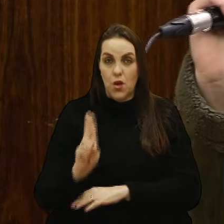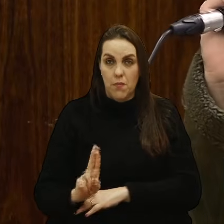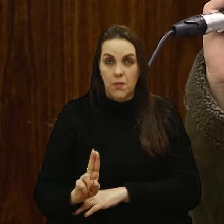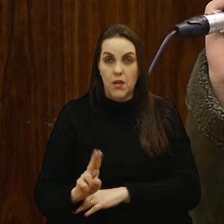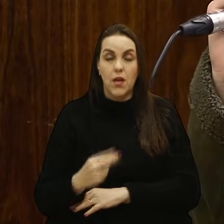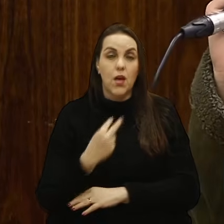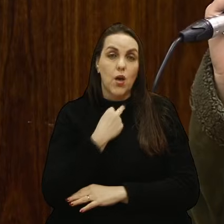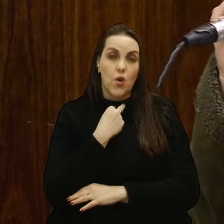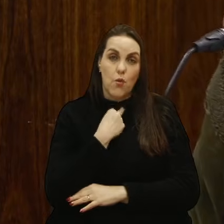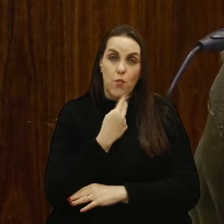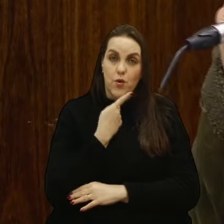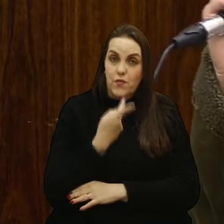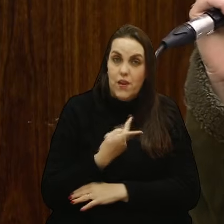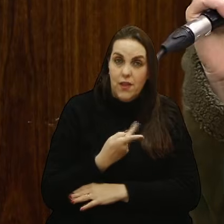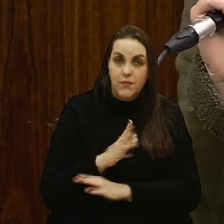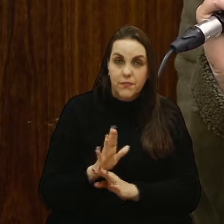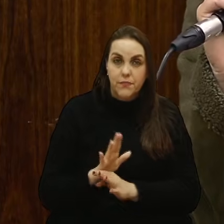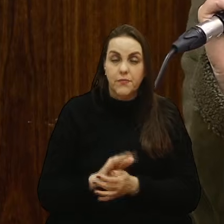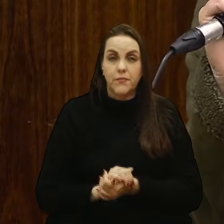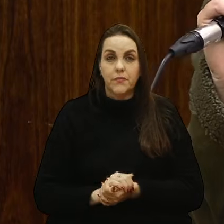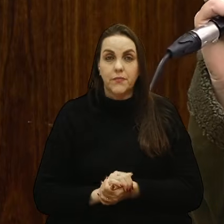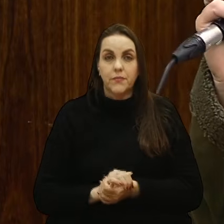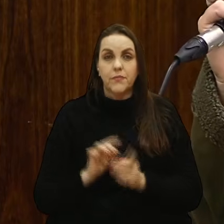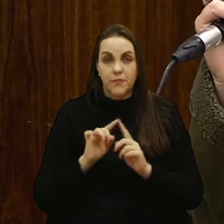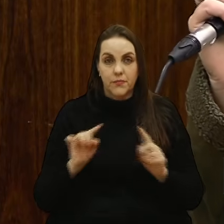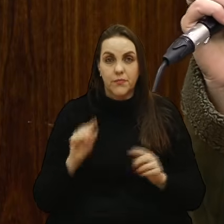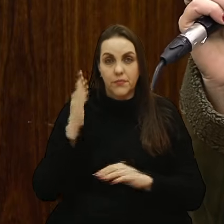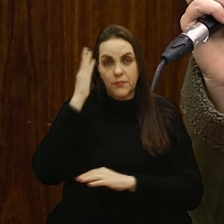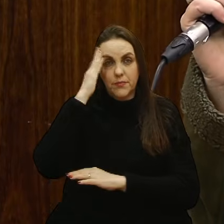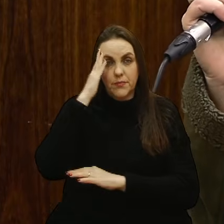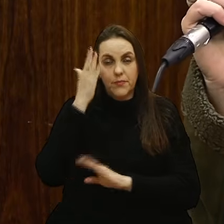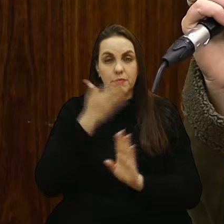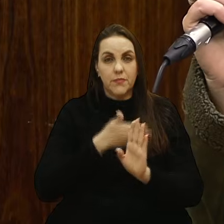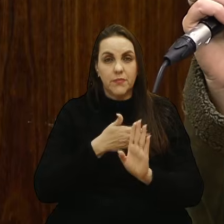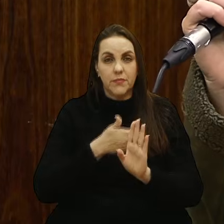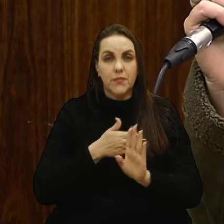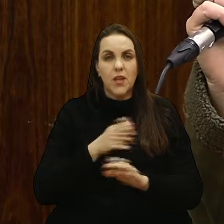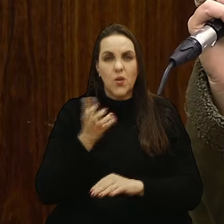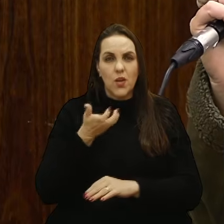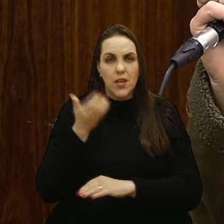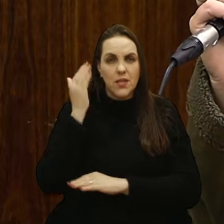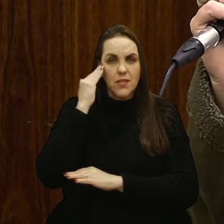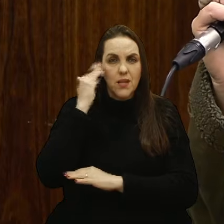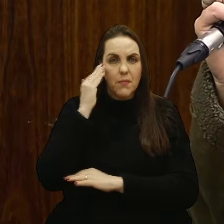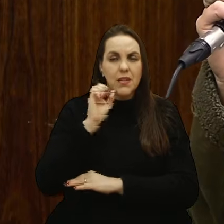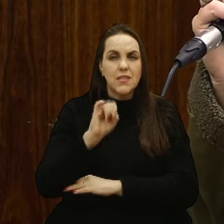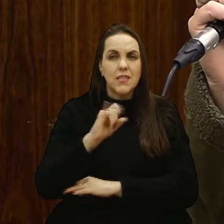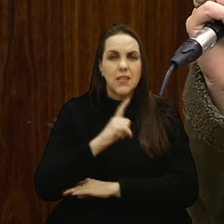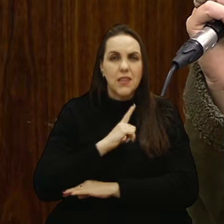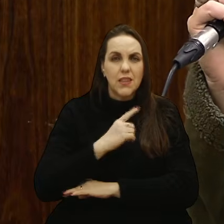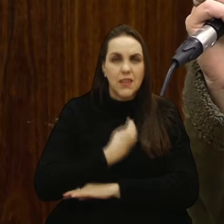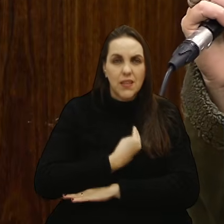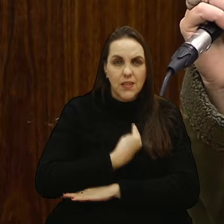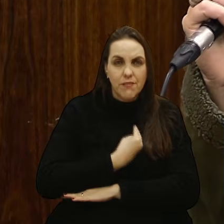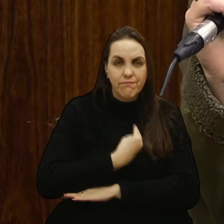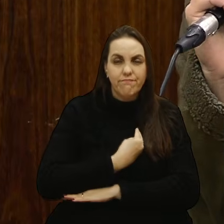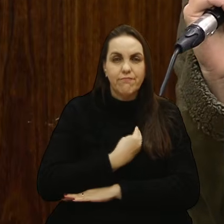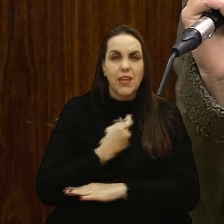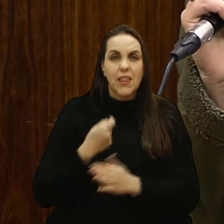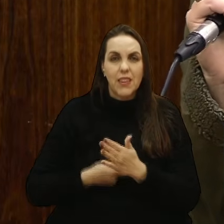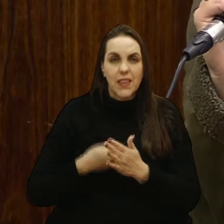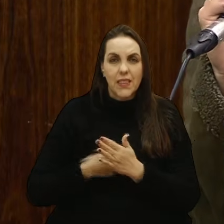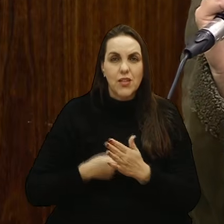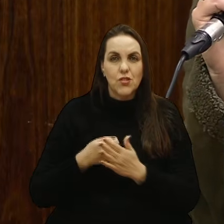não diria, né? Mas eu sei de casos. Então, eu queria só saber se existe alguma tentativa